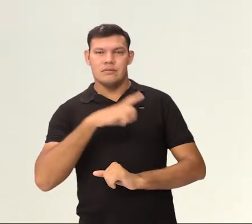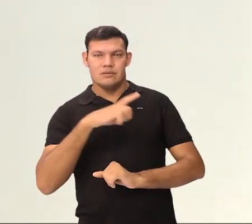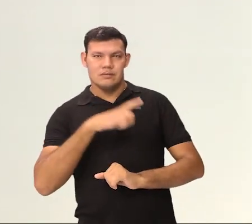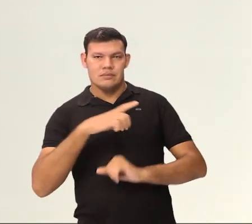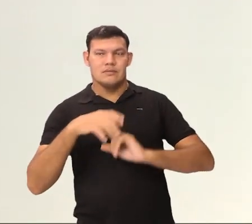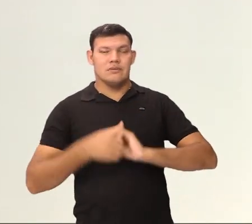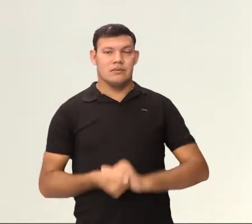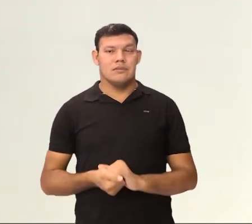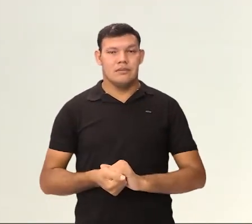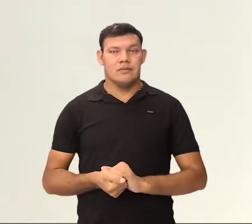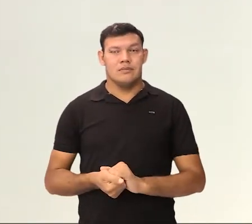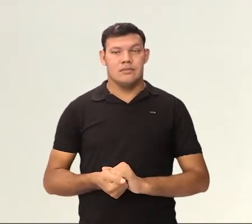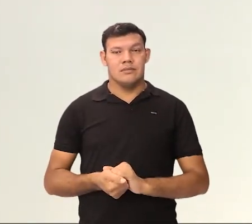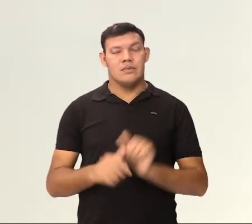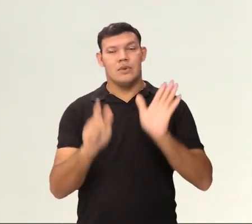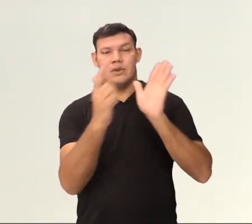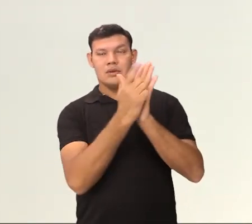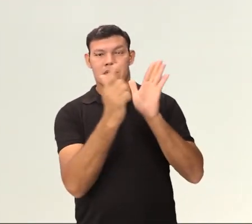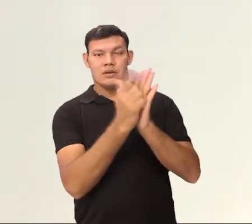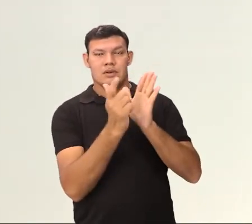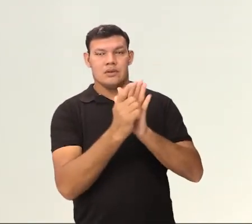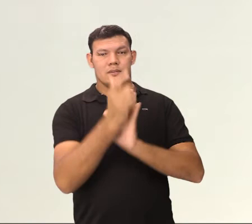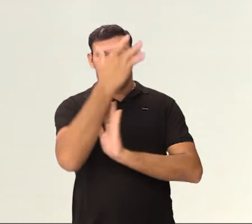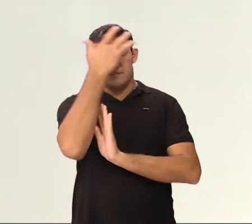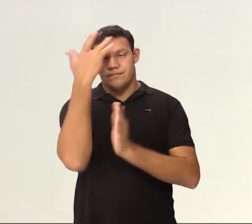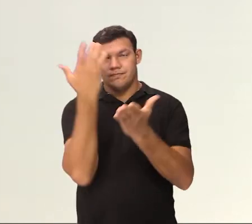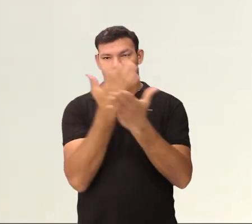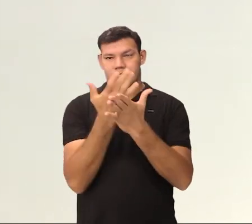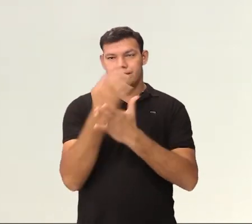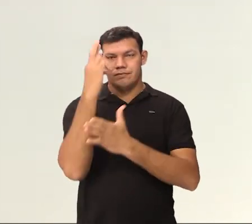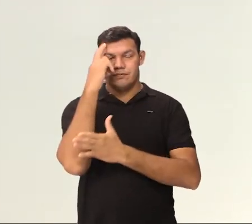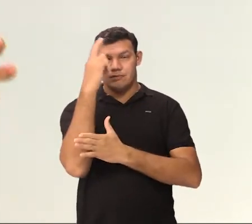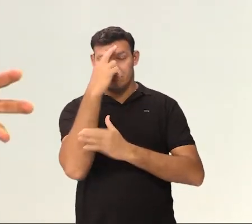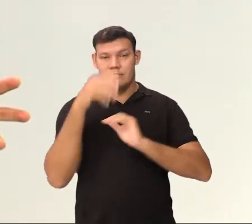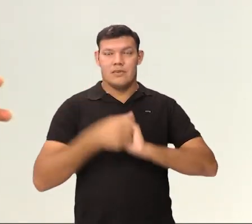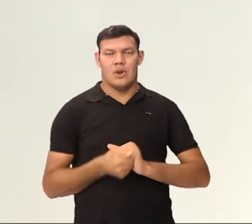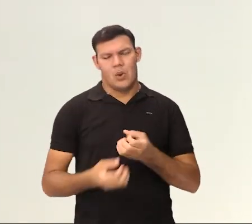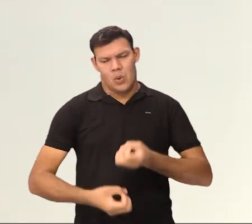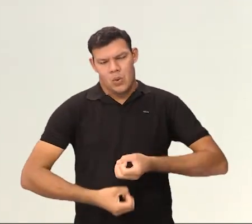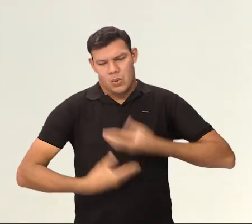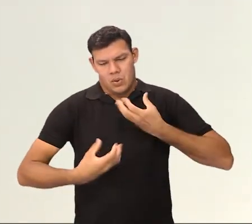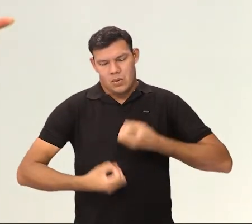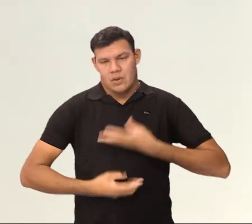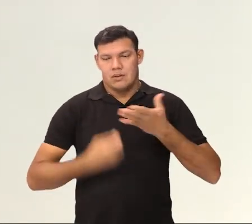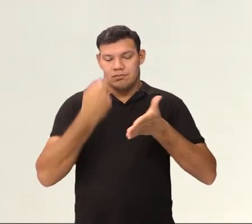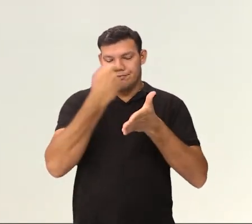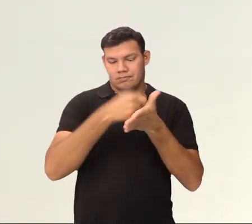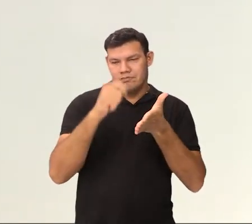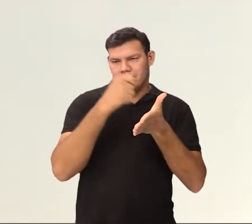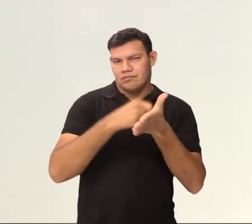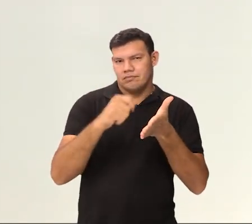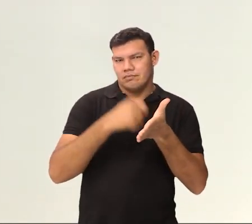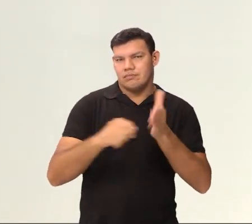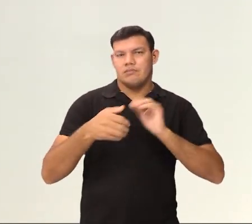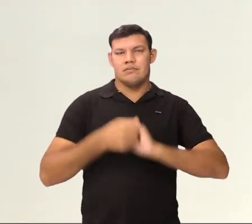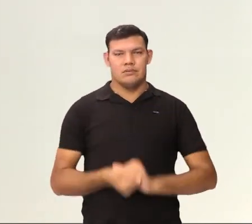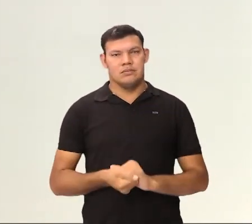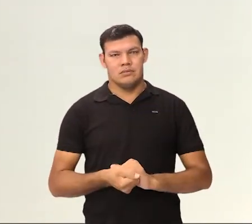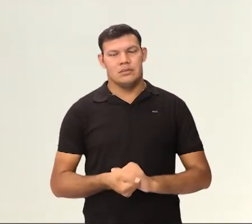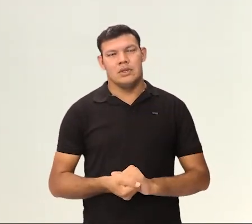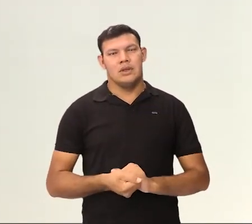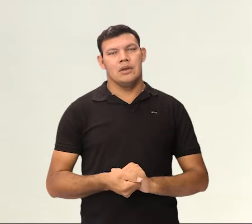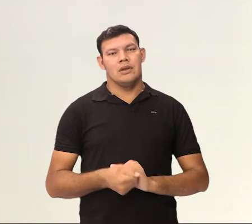investigação passa a ser utilizado dentro do papel do historiador, certo? Seja um poema que foi